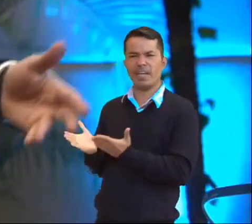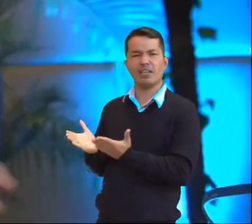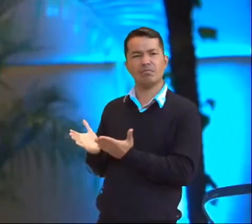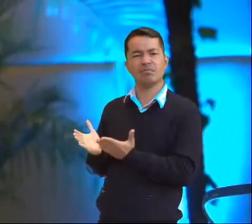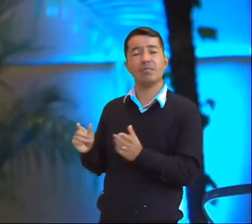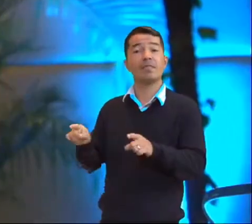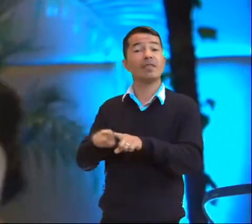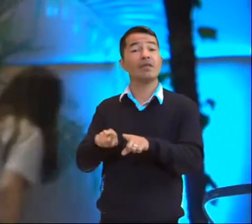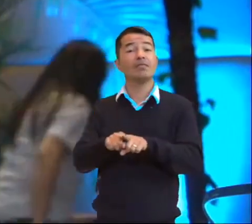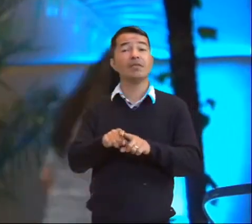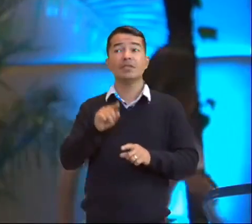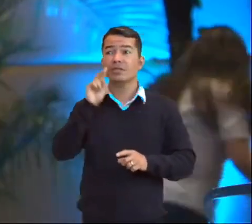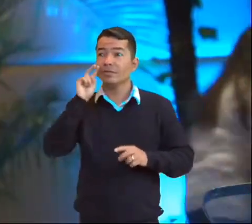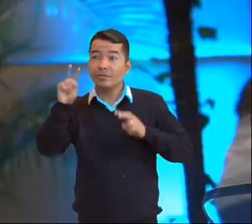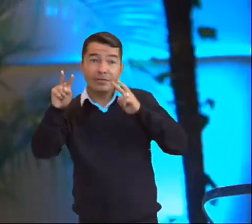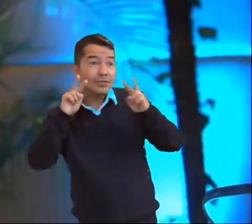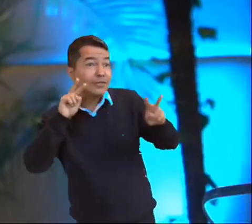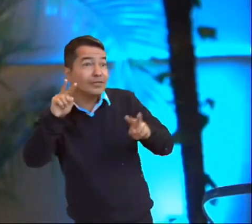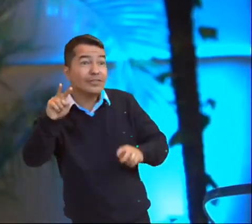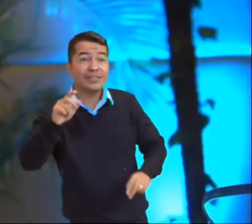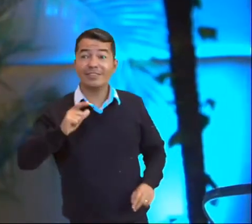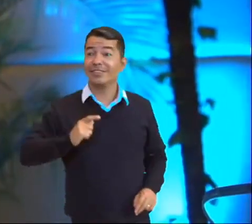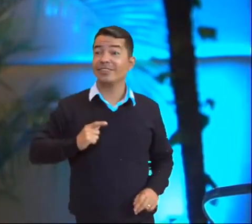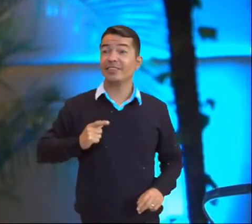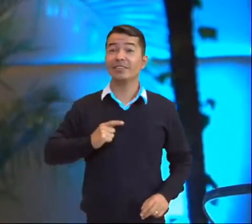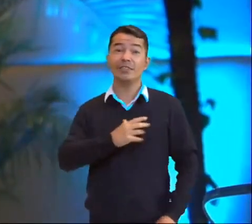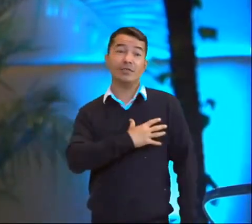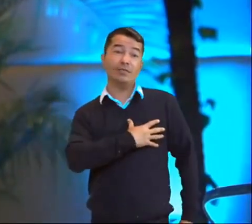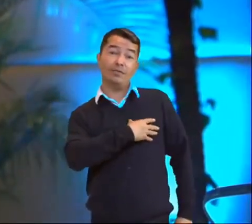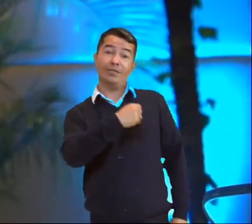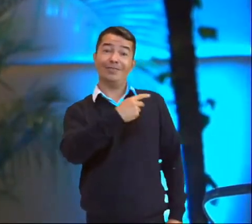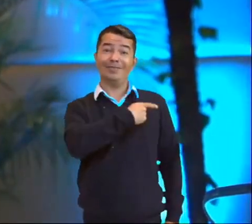de pastores nessa igreja, não são revoltados, estão muitos no ministério aqui,